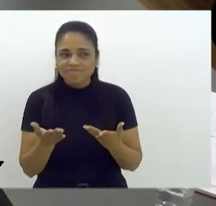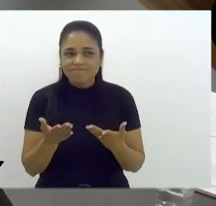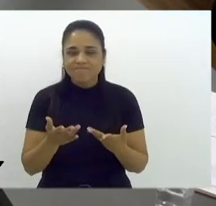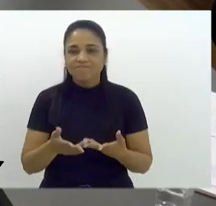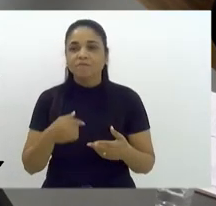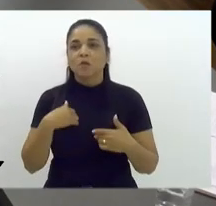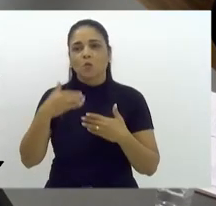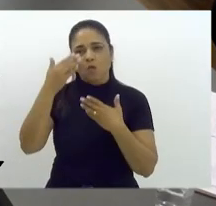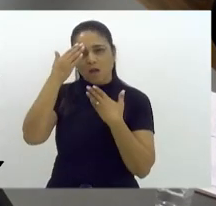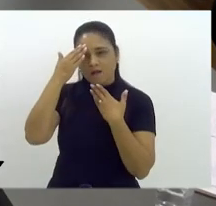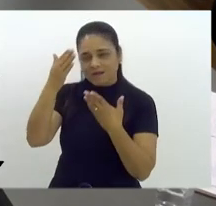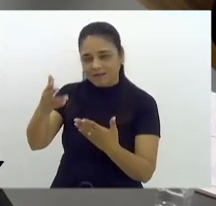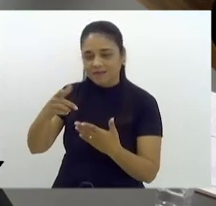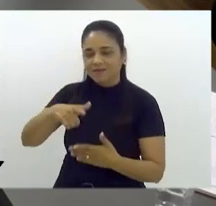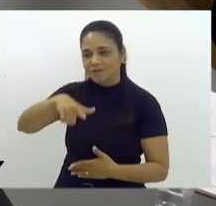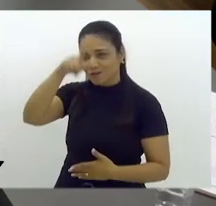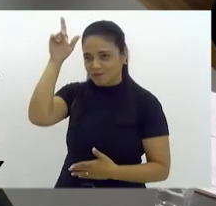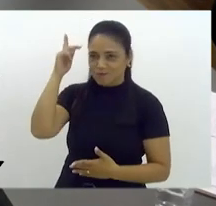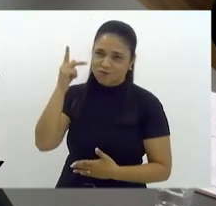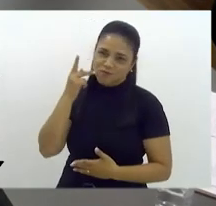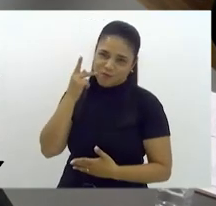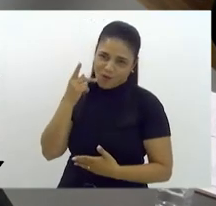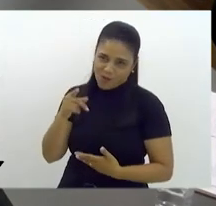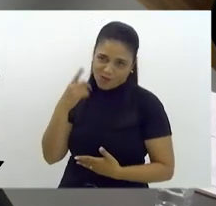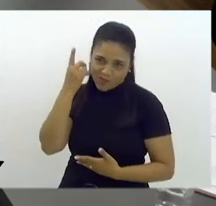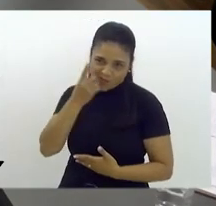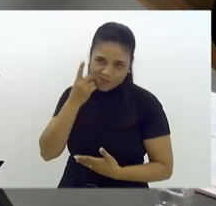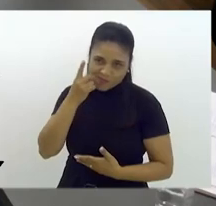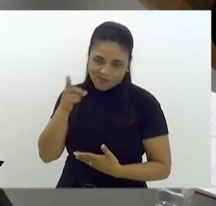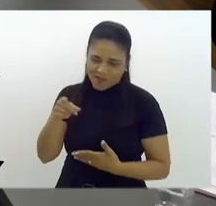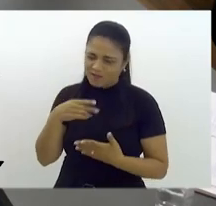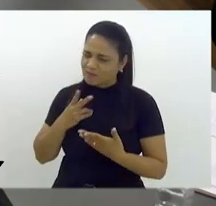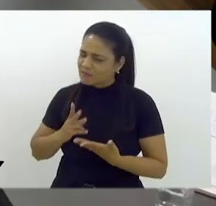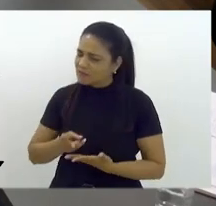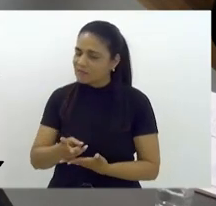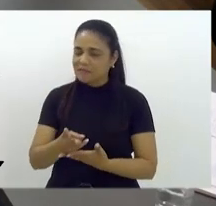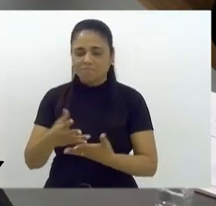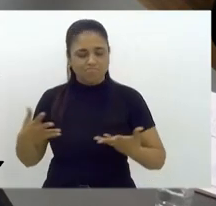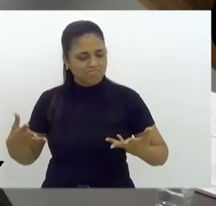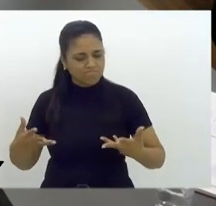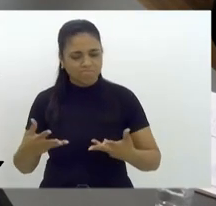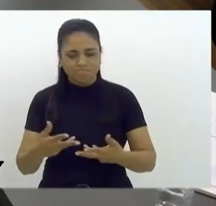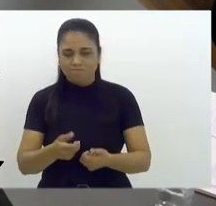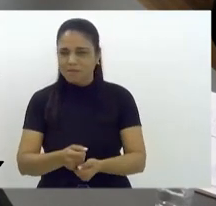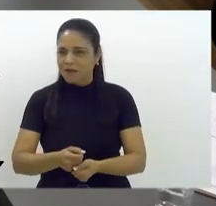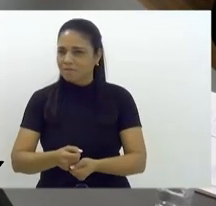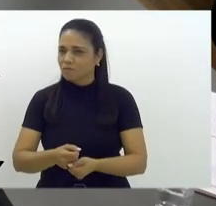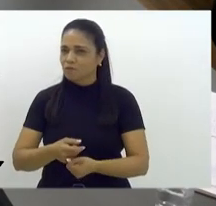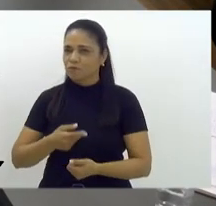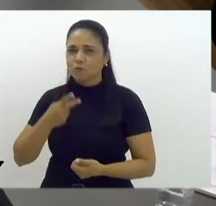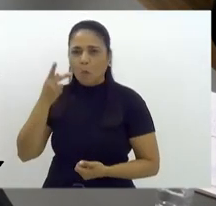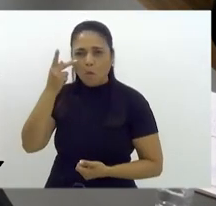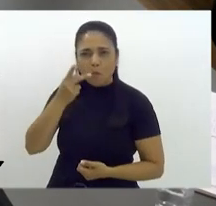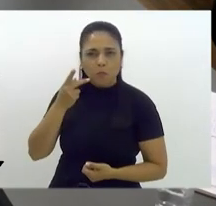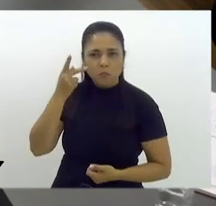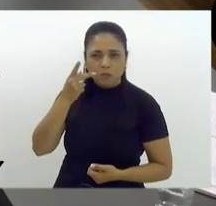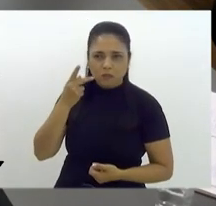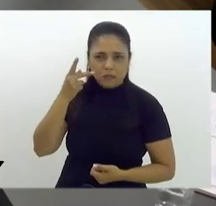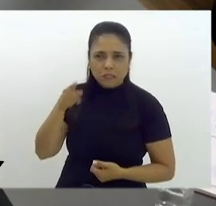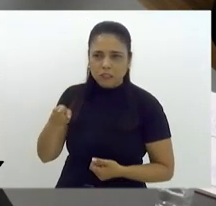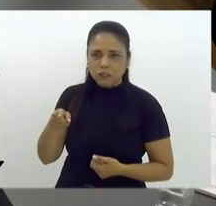Deputado Luiz Paulo que é sempre um um grande parlamentar aqui da casa muito Nobre muito